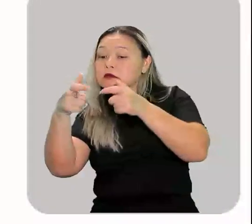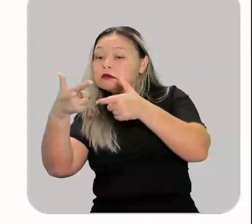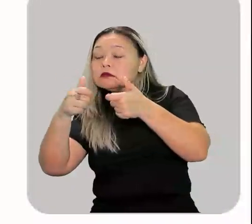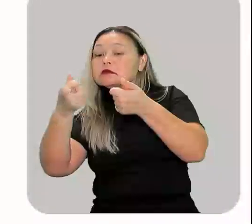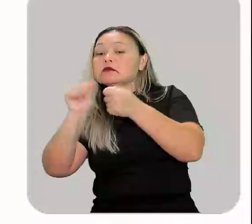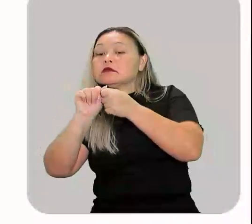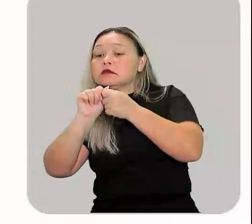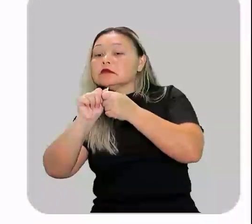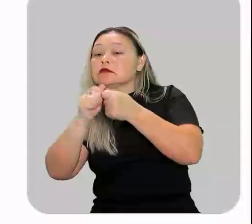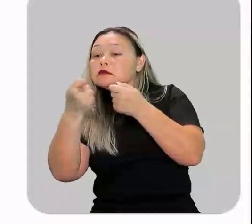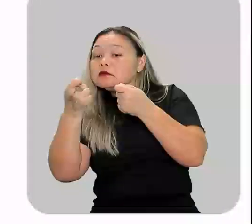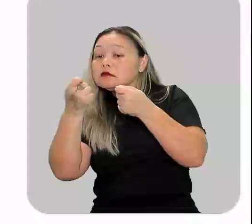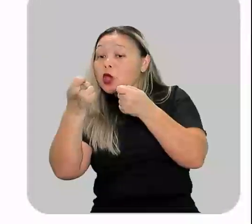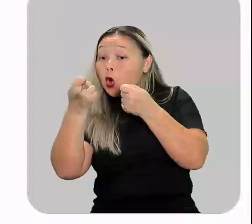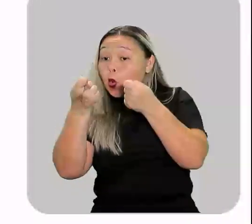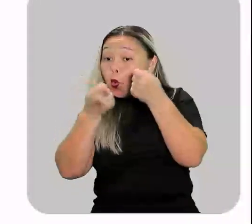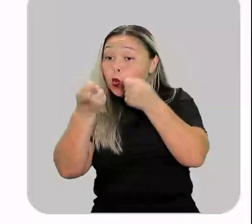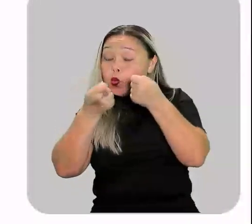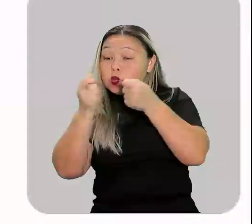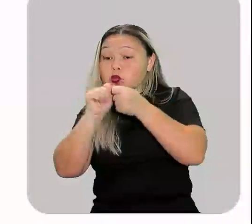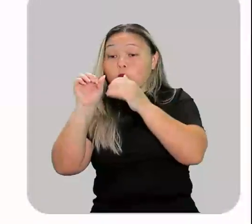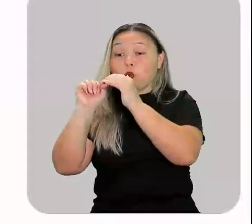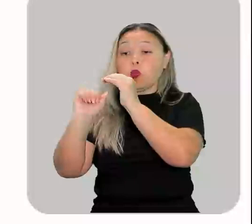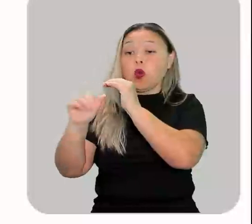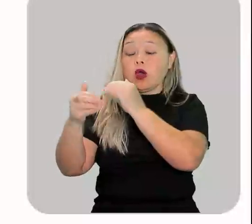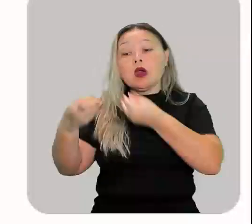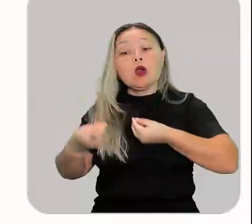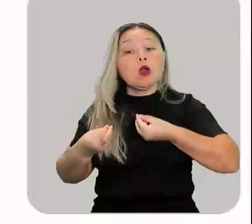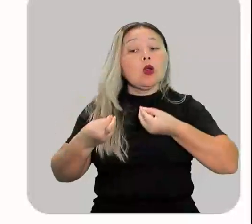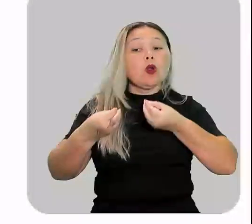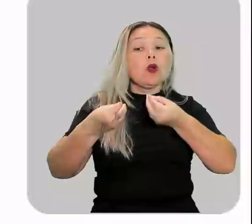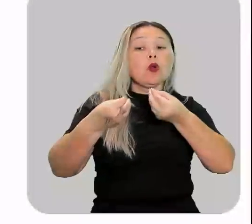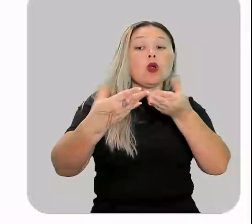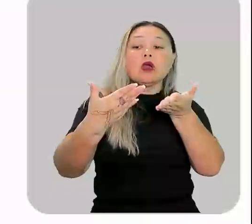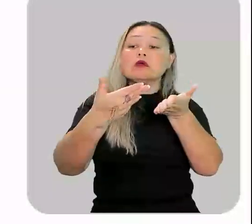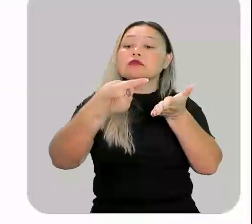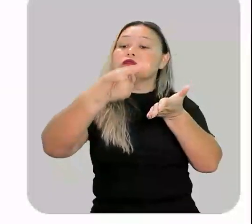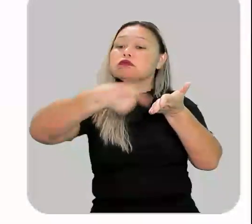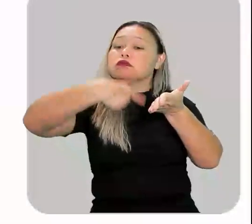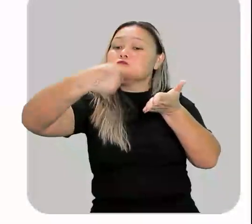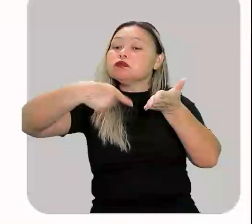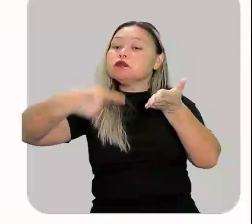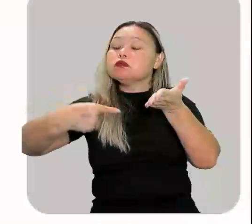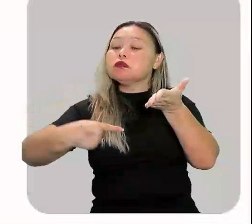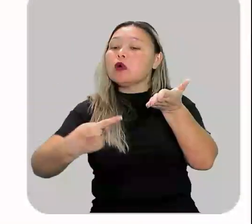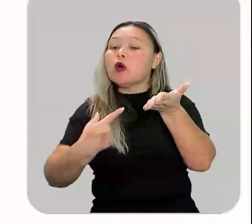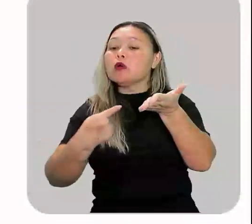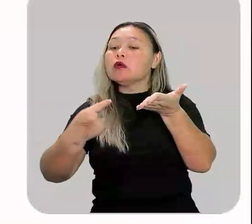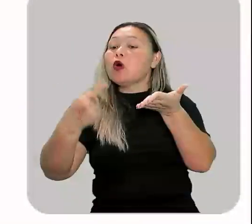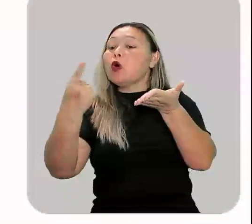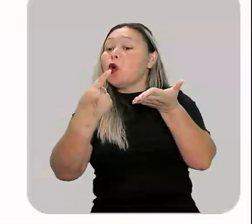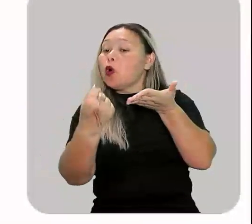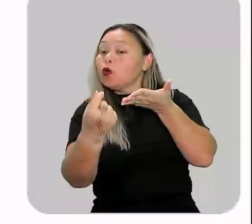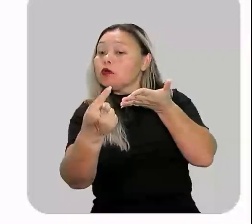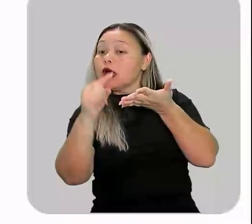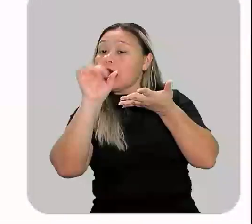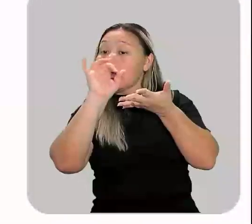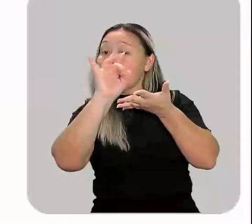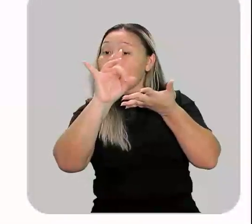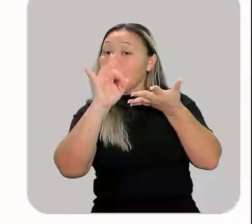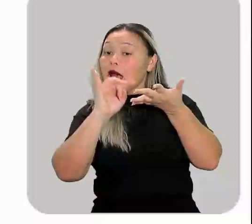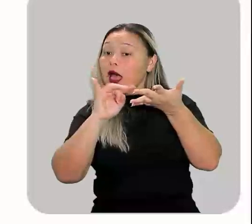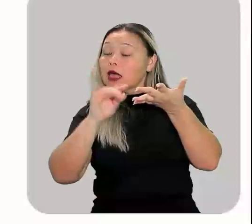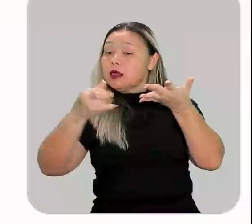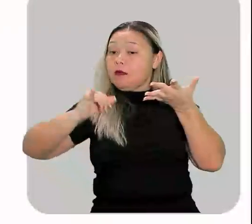estoque encaminhou ao gerente registros gráficos descrevendo os preços unitários de